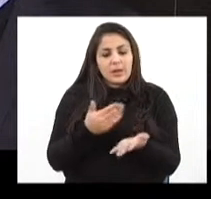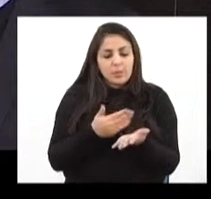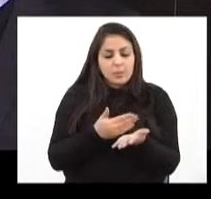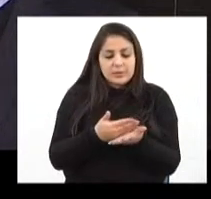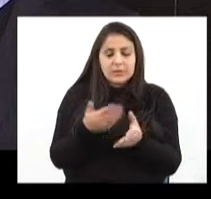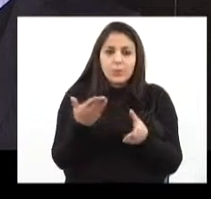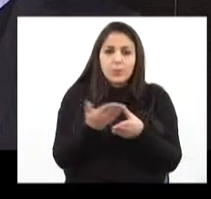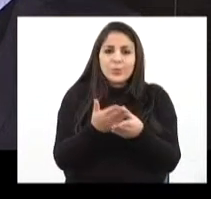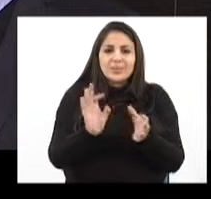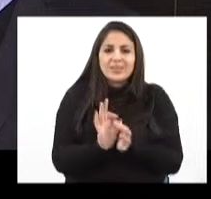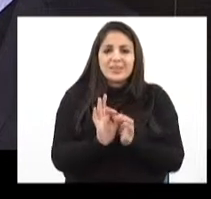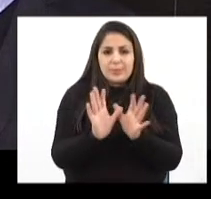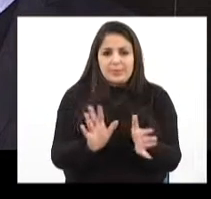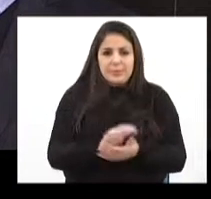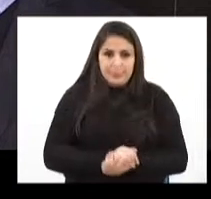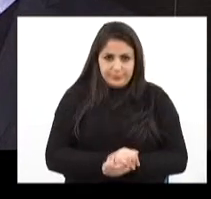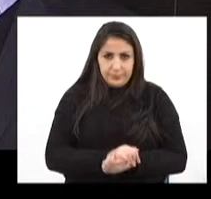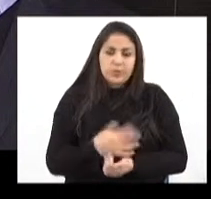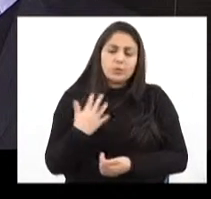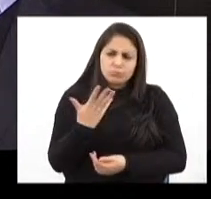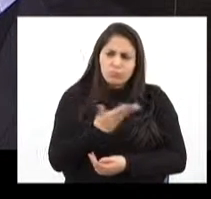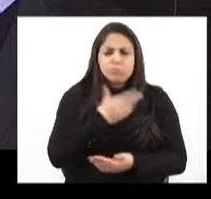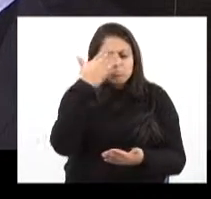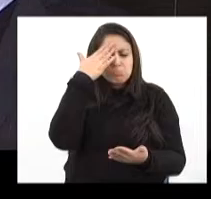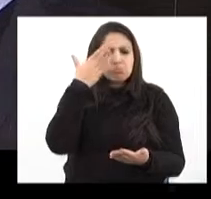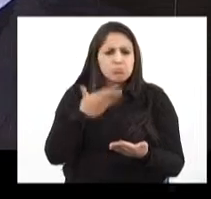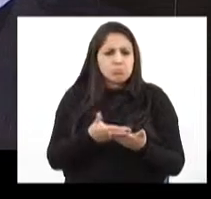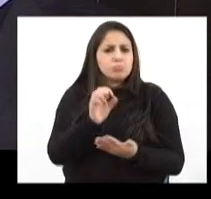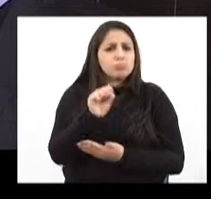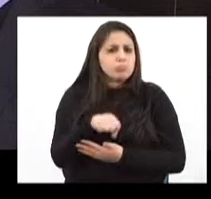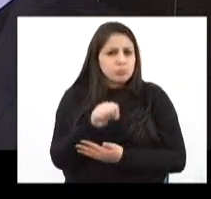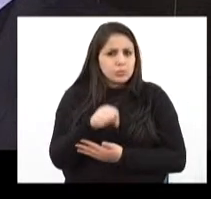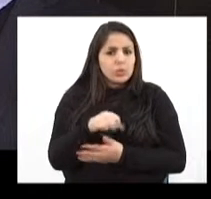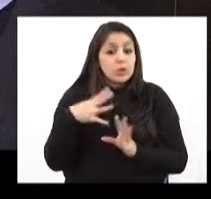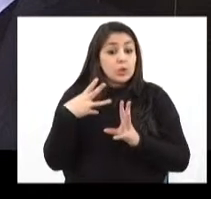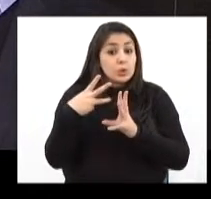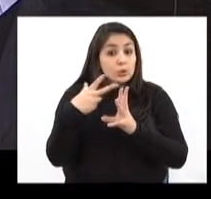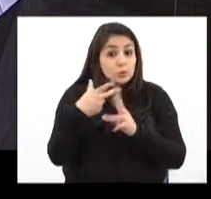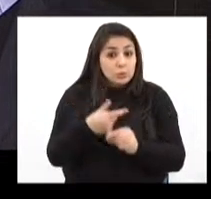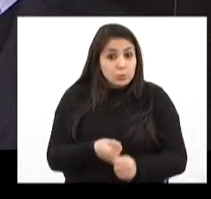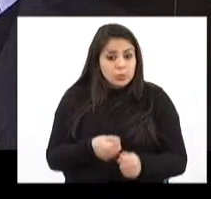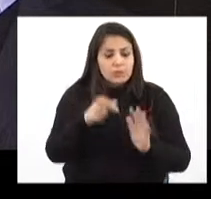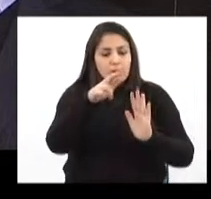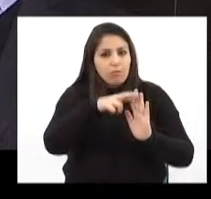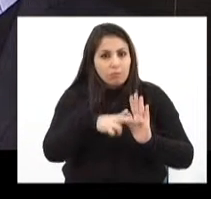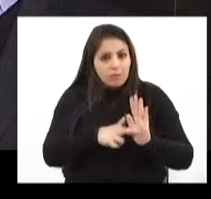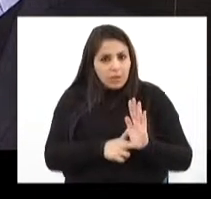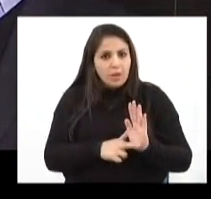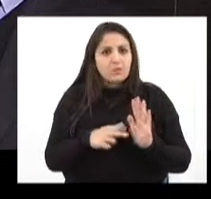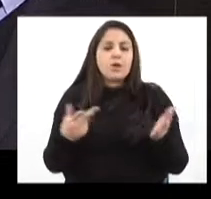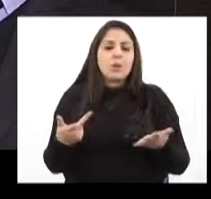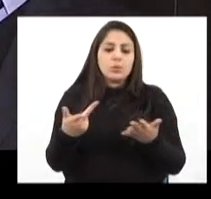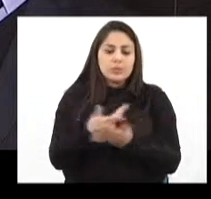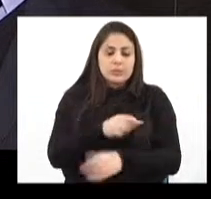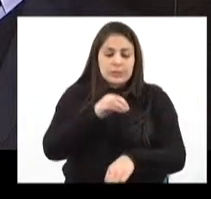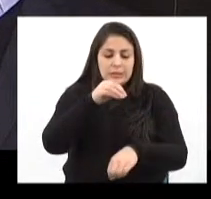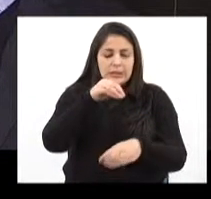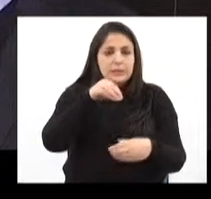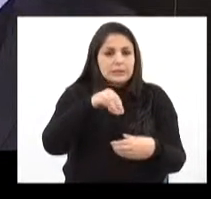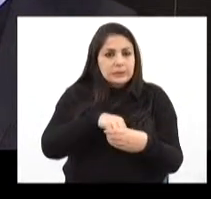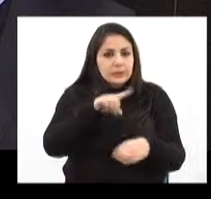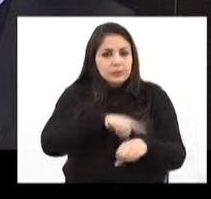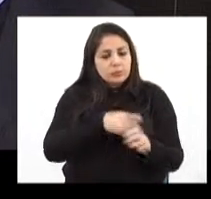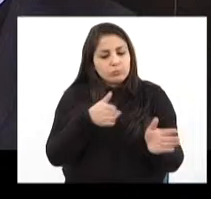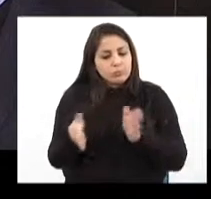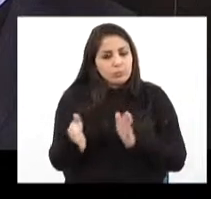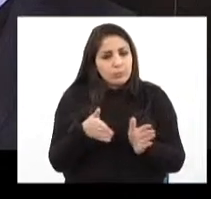suficiente para o encaminhamento do processo de licitação. Nós estamos muito confiantes de que toda essa tramitação ela vai